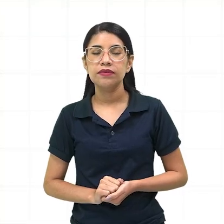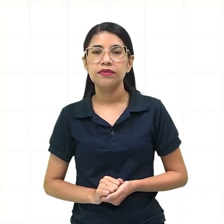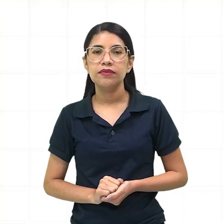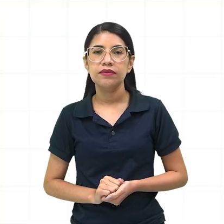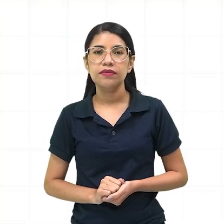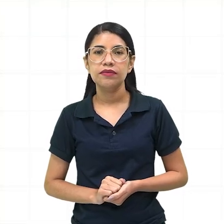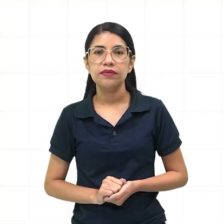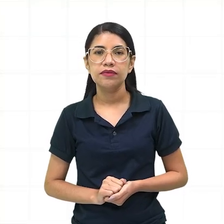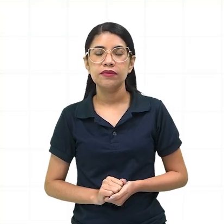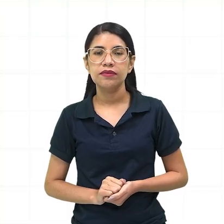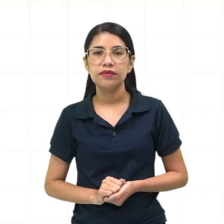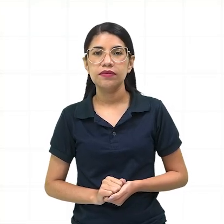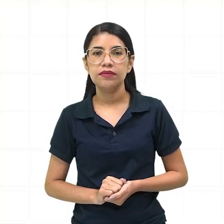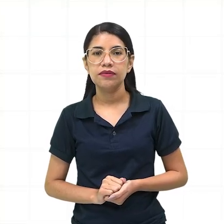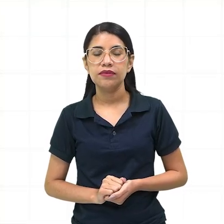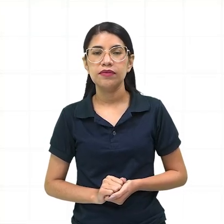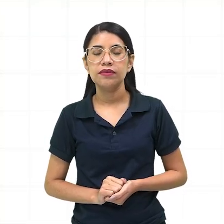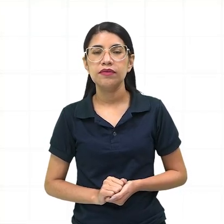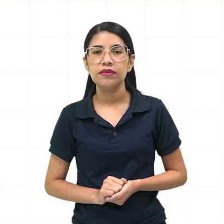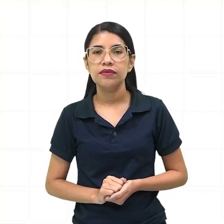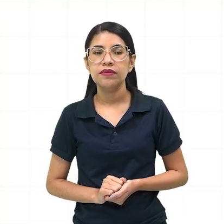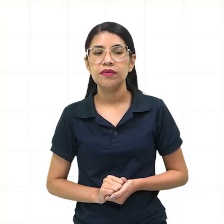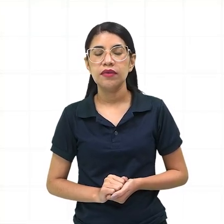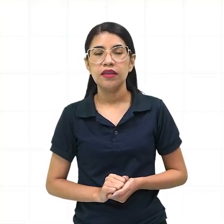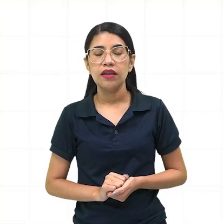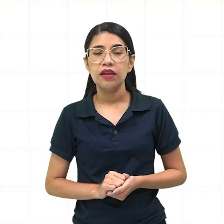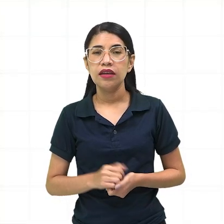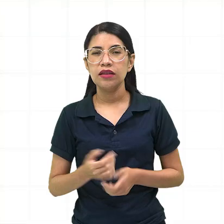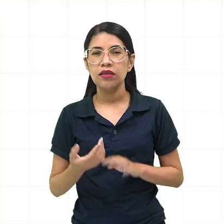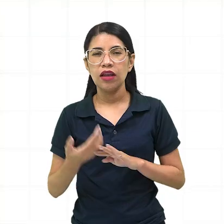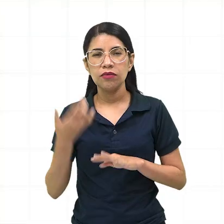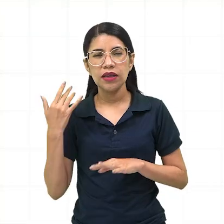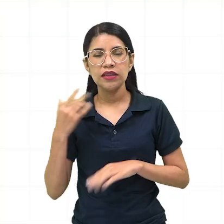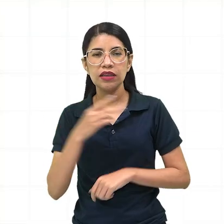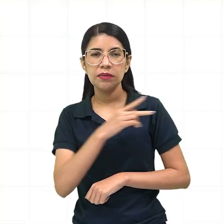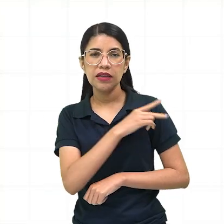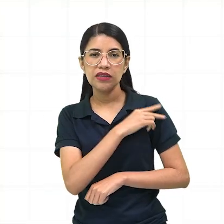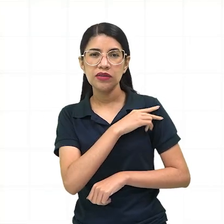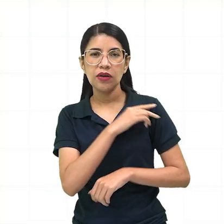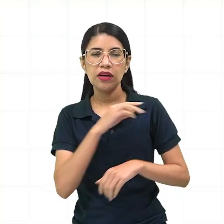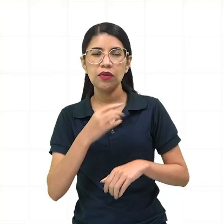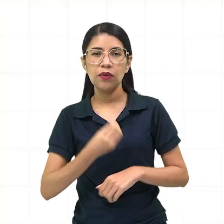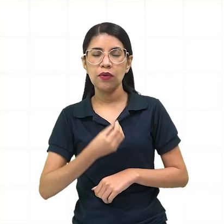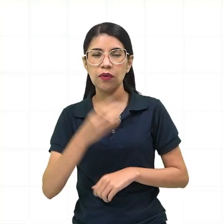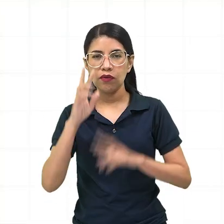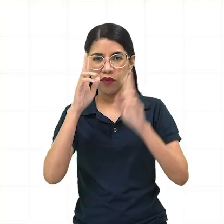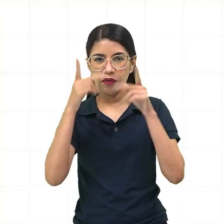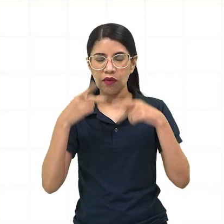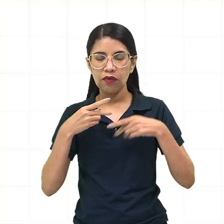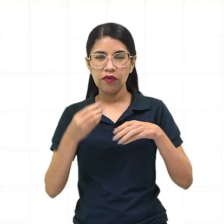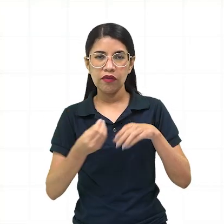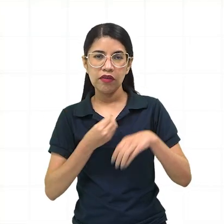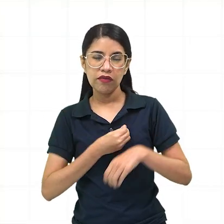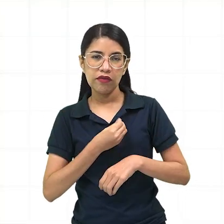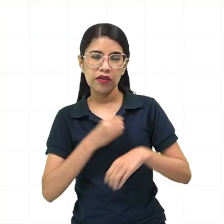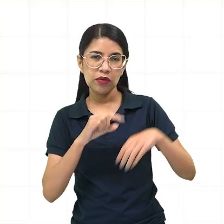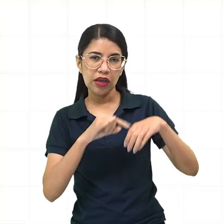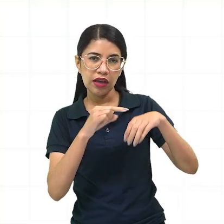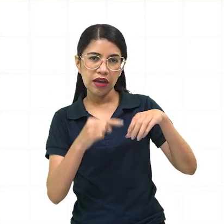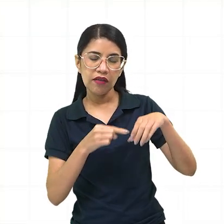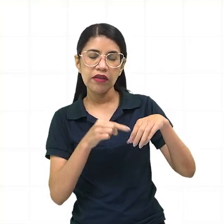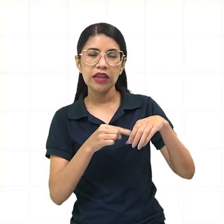para fazer desenho, né? Mas aí nas cavernas ele já tentava comunicar algumas mensagens em